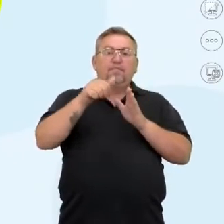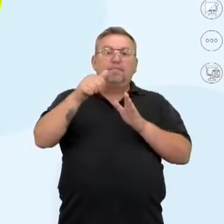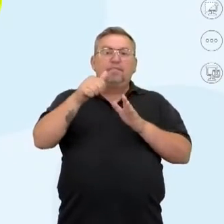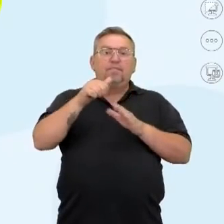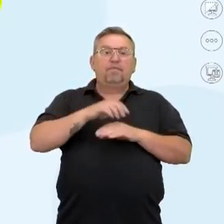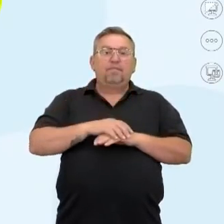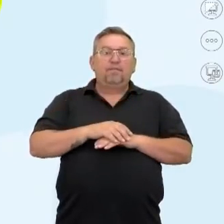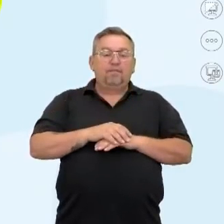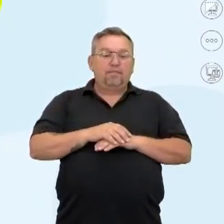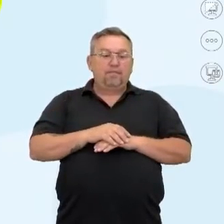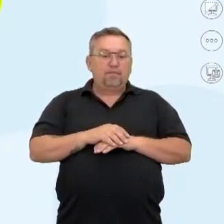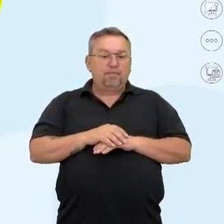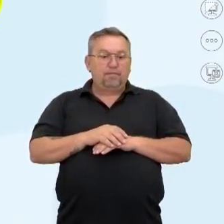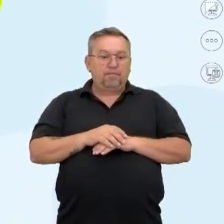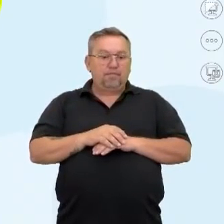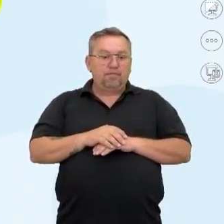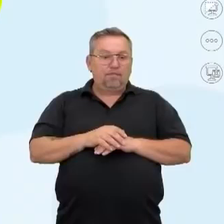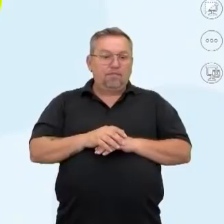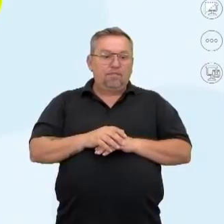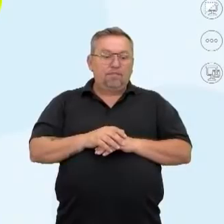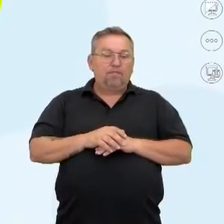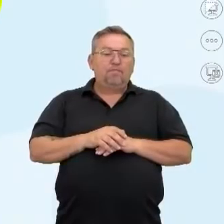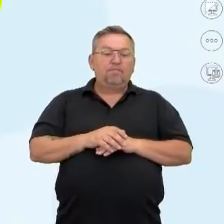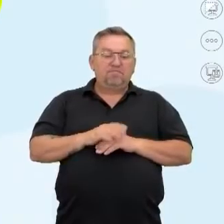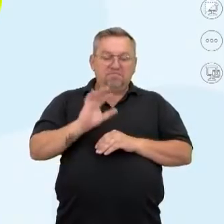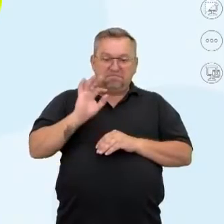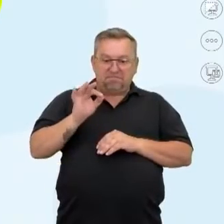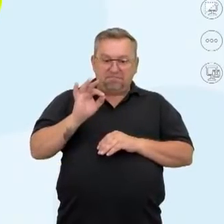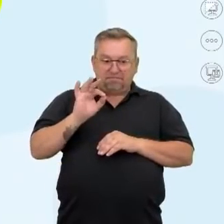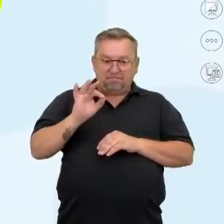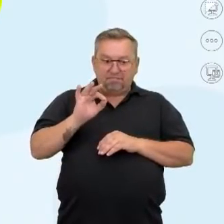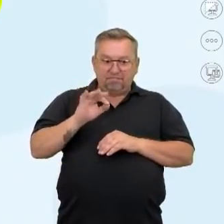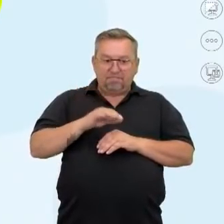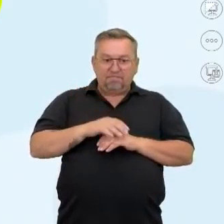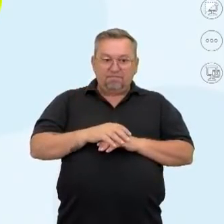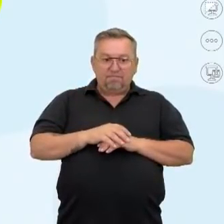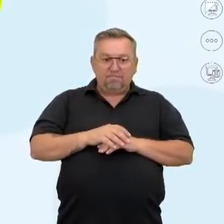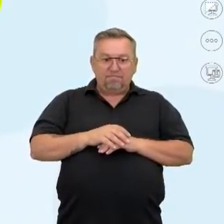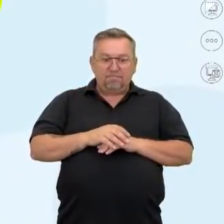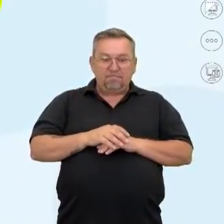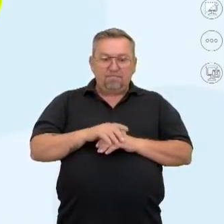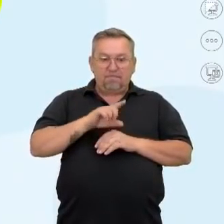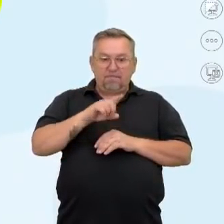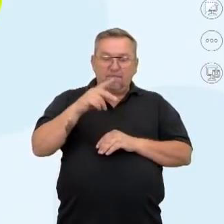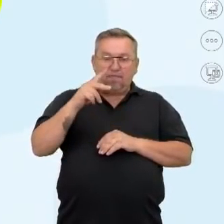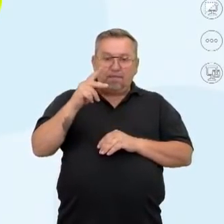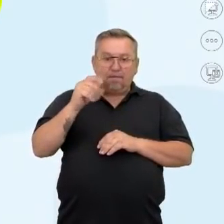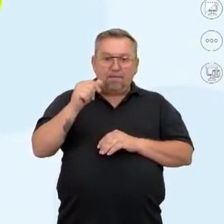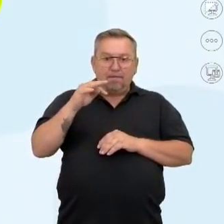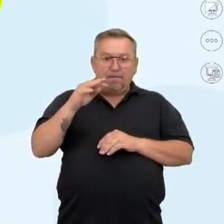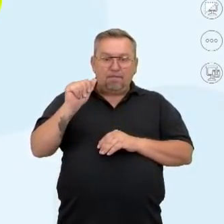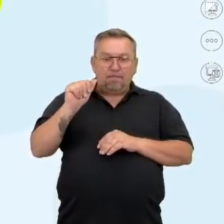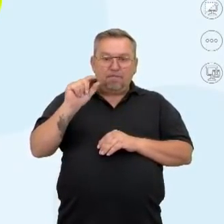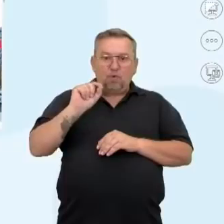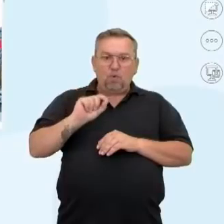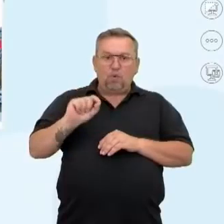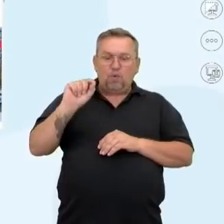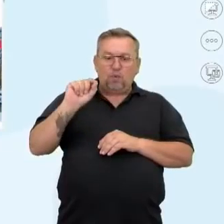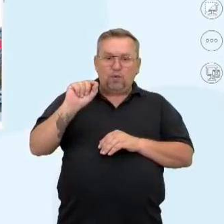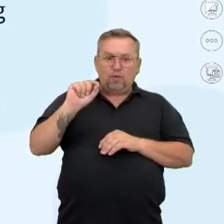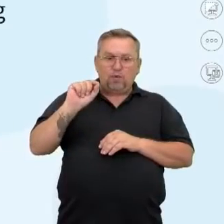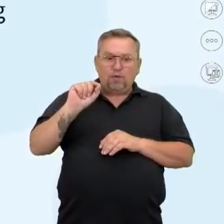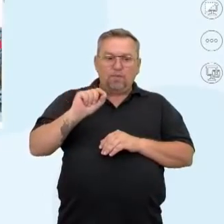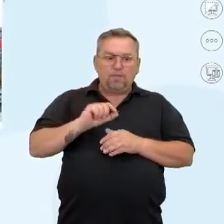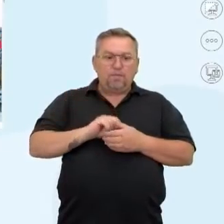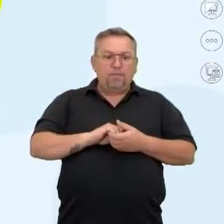What did you eat? Very nice. Então, ó, what é uma pasta, né, uma coisa. Então, o que? What. Acho que eu já fiz